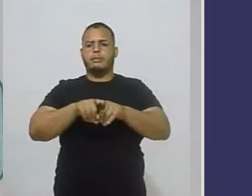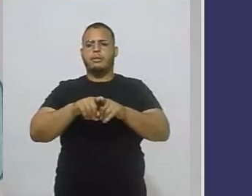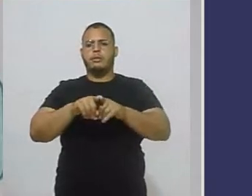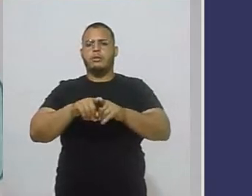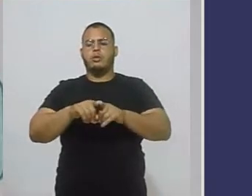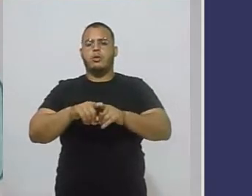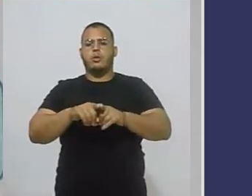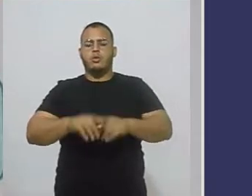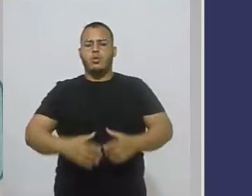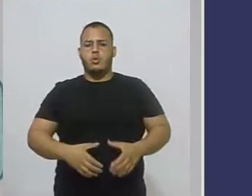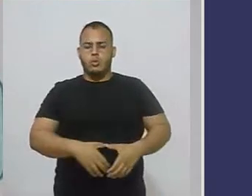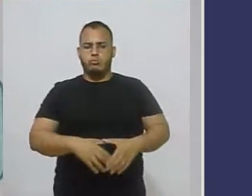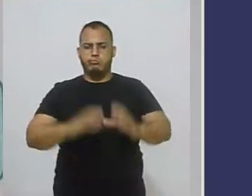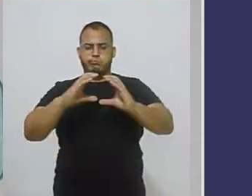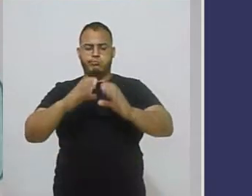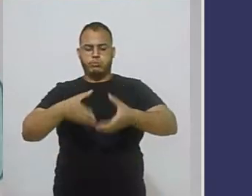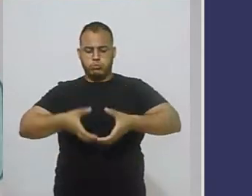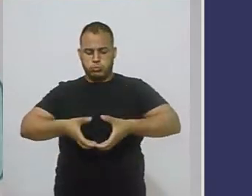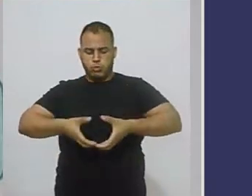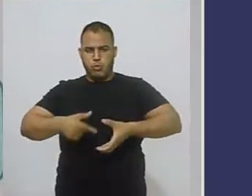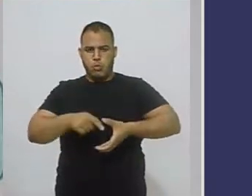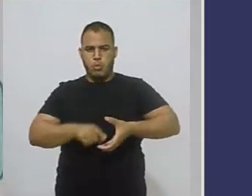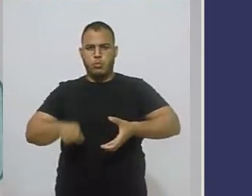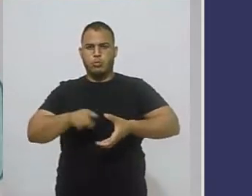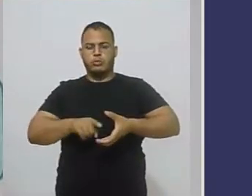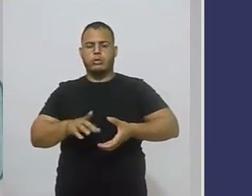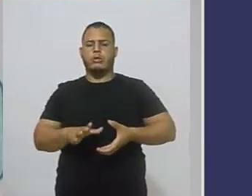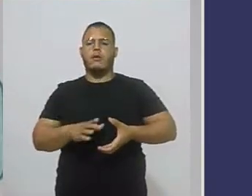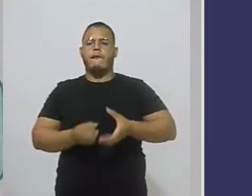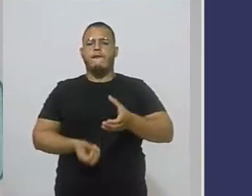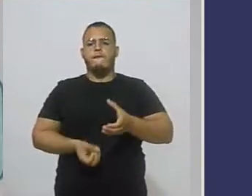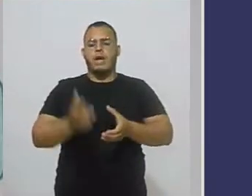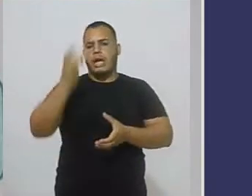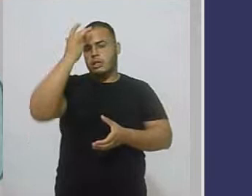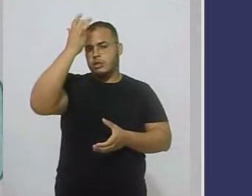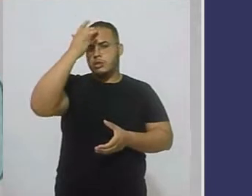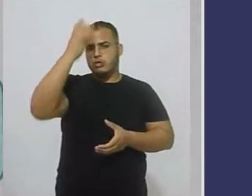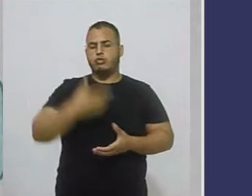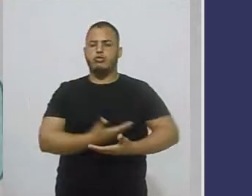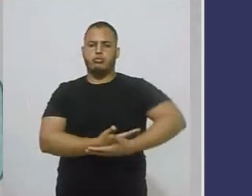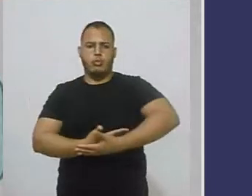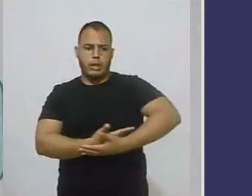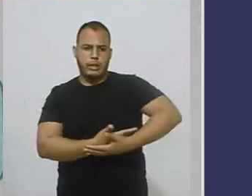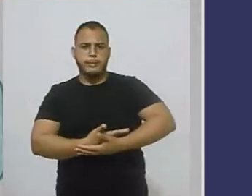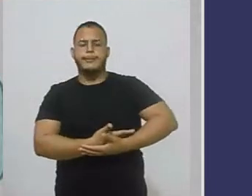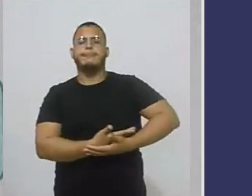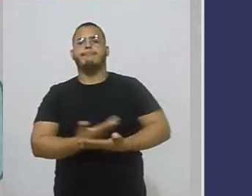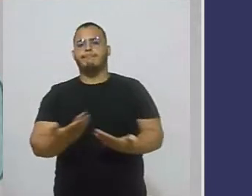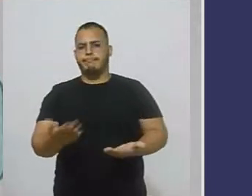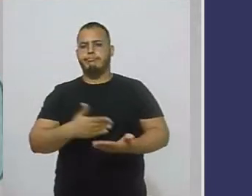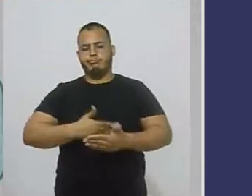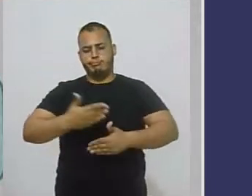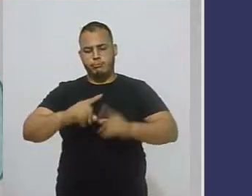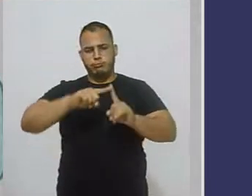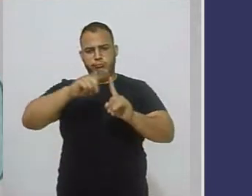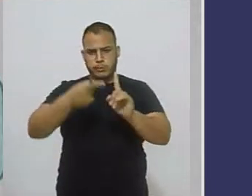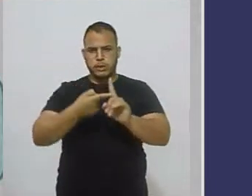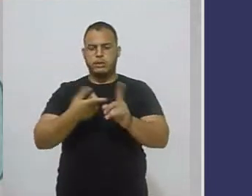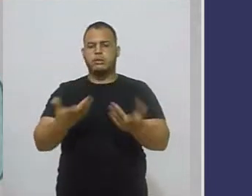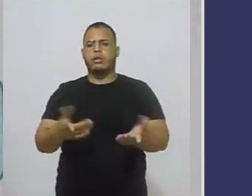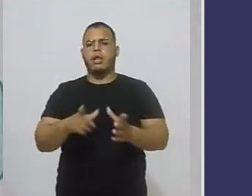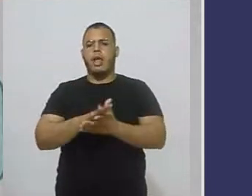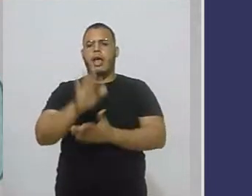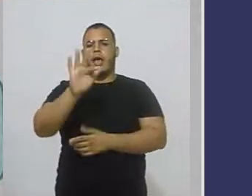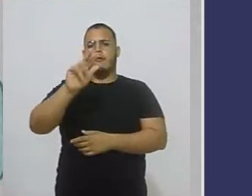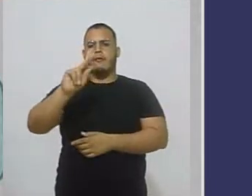útero. Elas vão estar aí junto com outros hormônios, facilitando a produção do leite materno, né, na época aí da gestação.